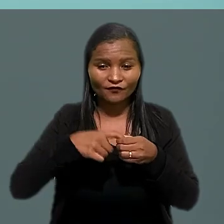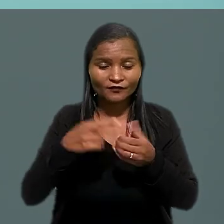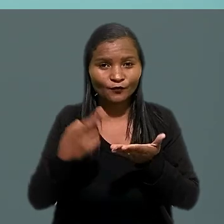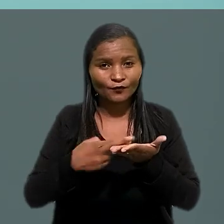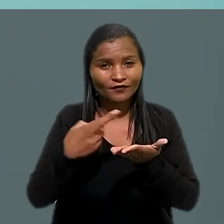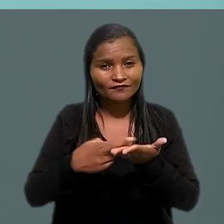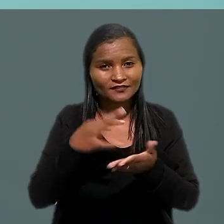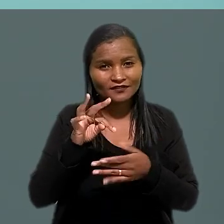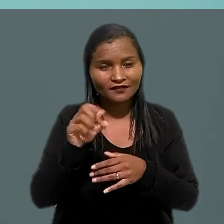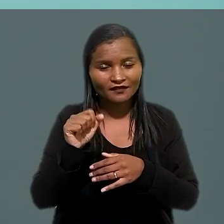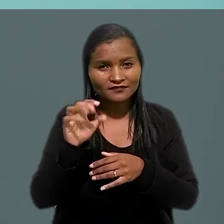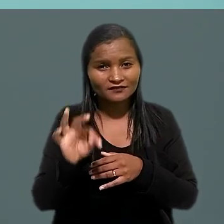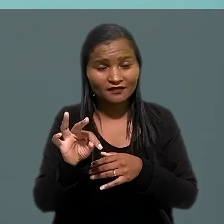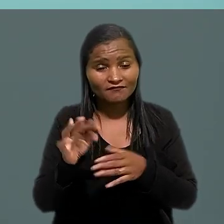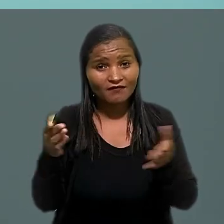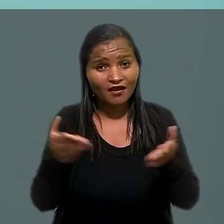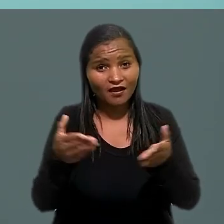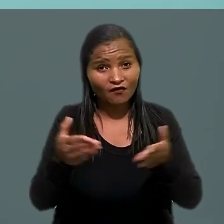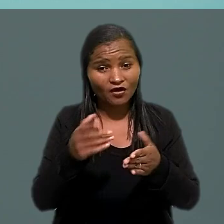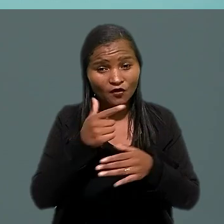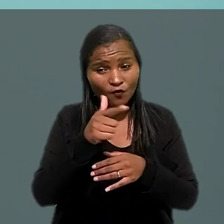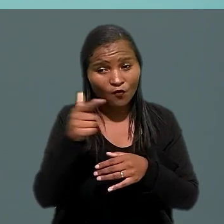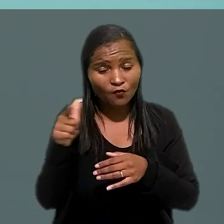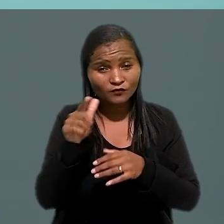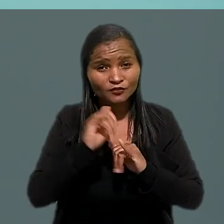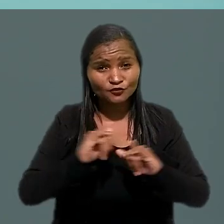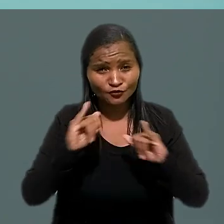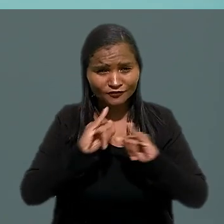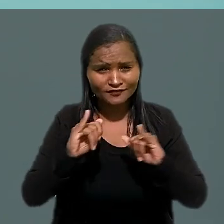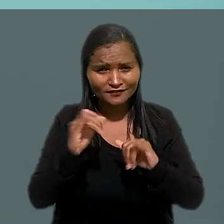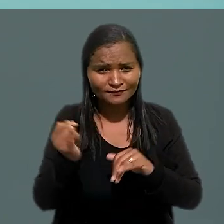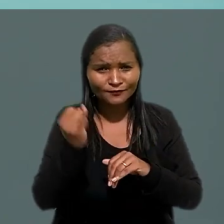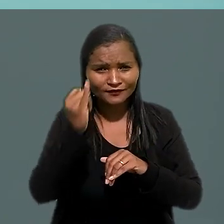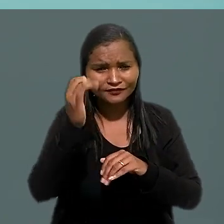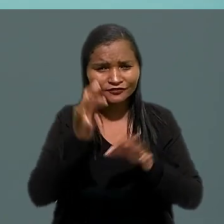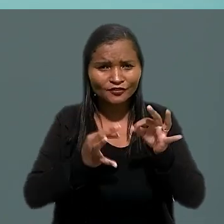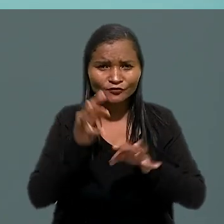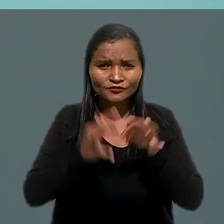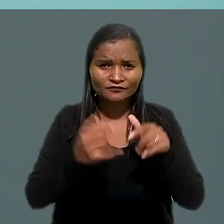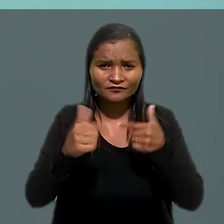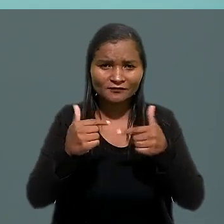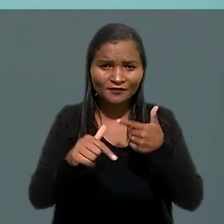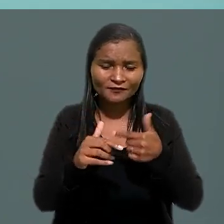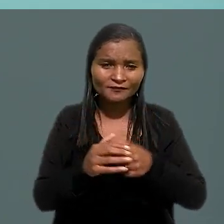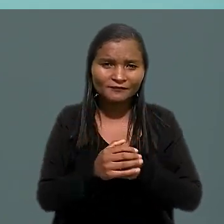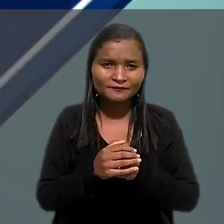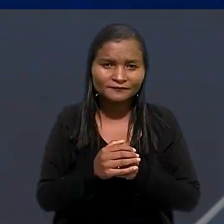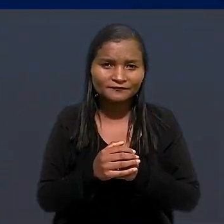Estamos de volta com Revista TST. Fique agora com outras notícias de destaque na Justiça do Trabalho.